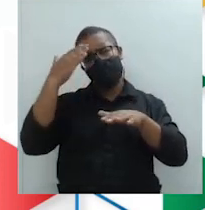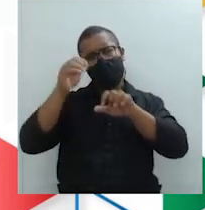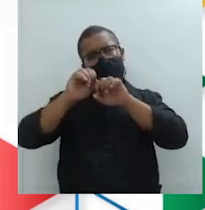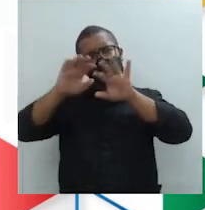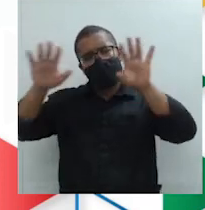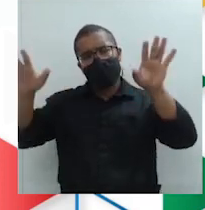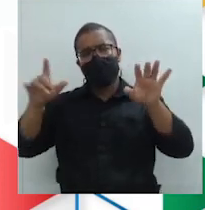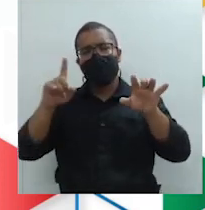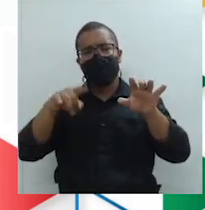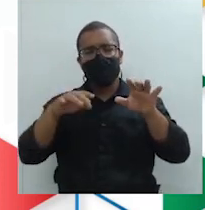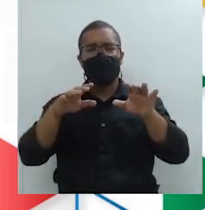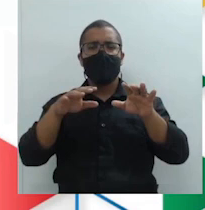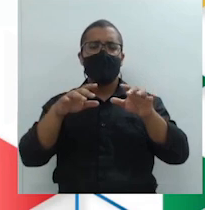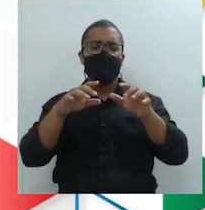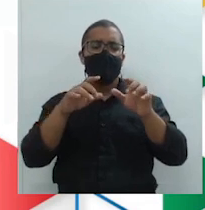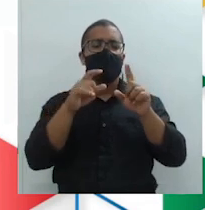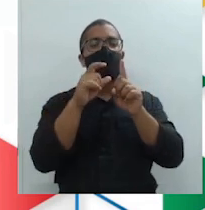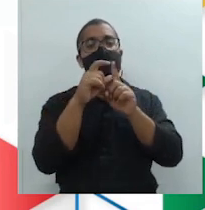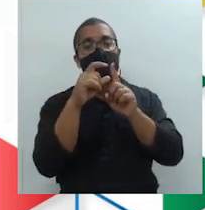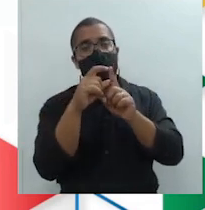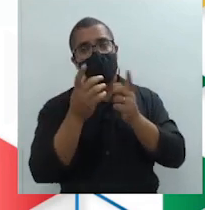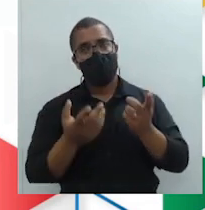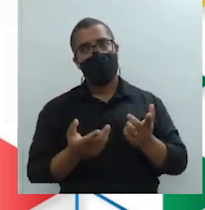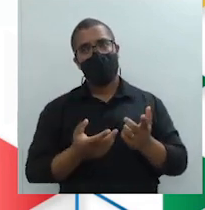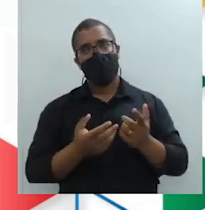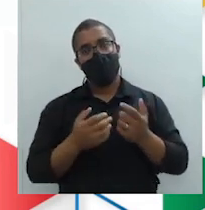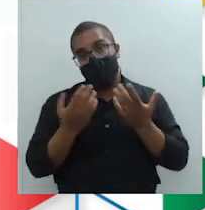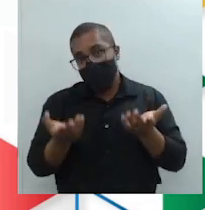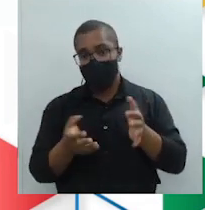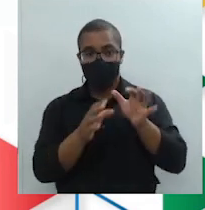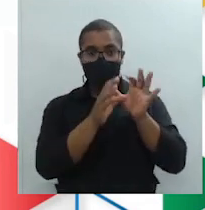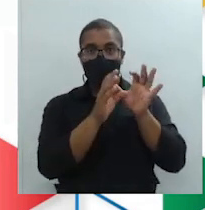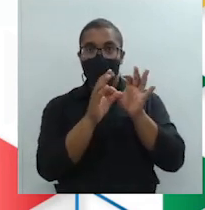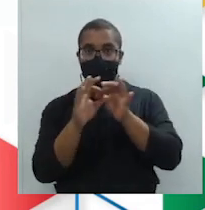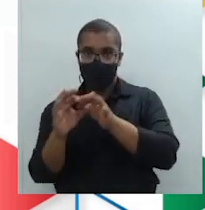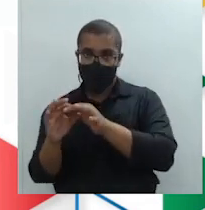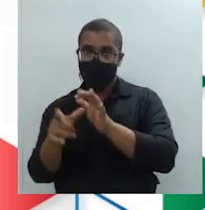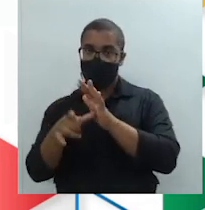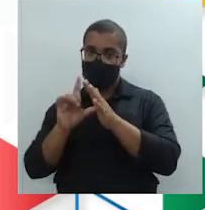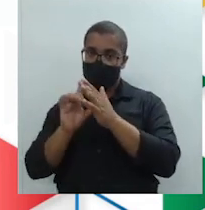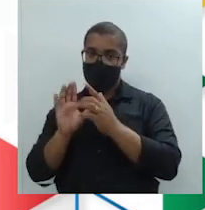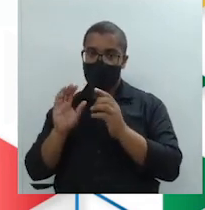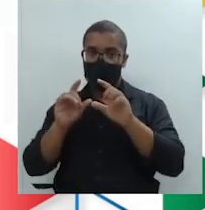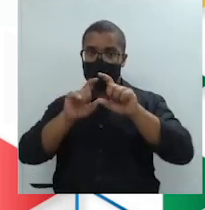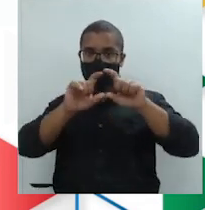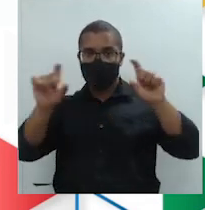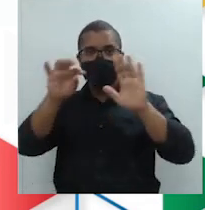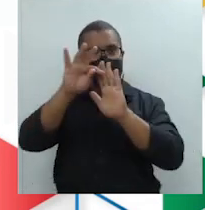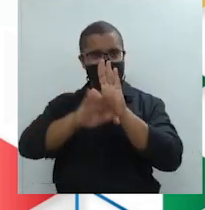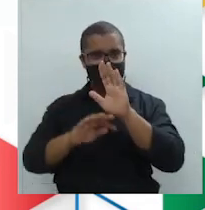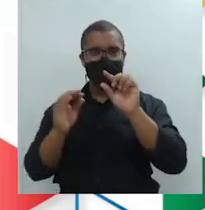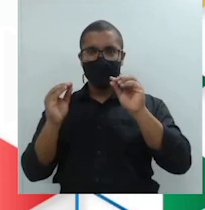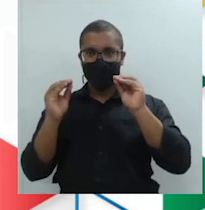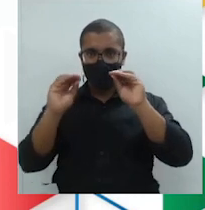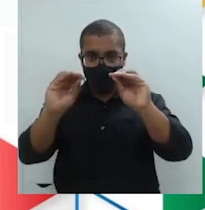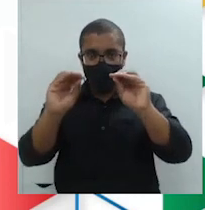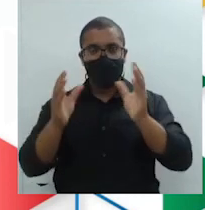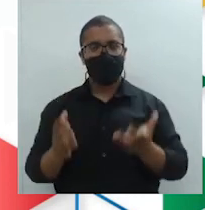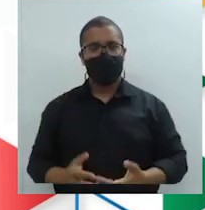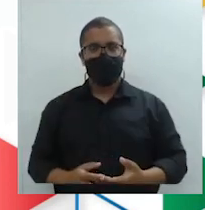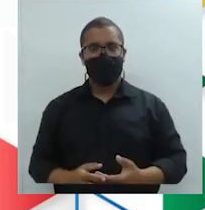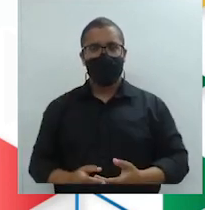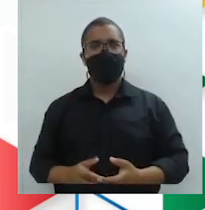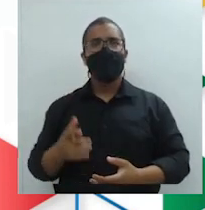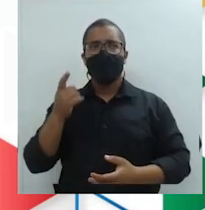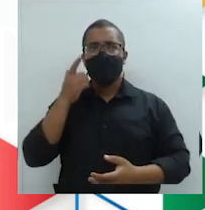vezes nós entendemos um implícito por uma palavra, pelo contexto, daquilo que foi